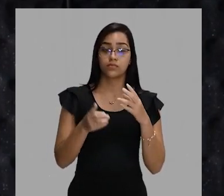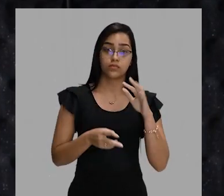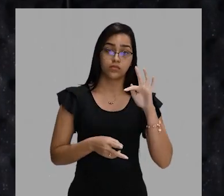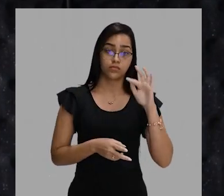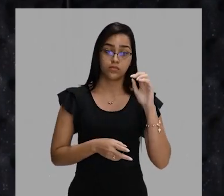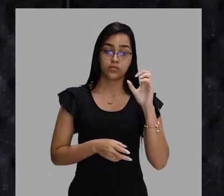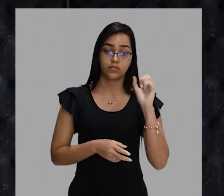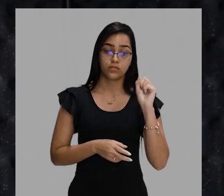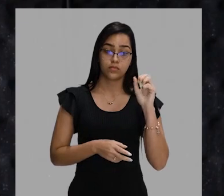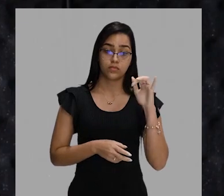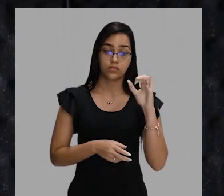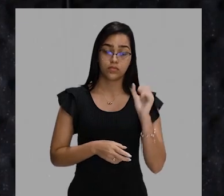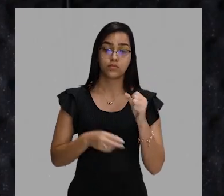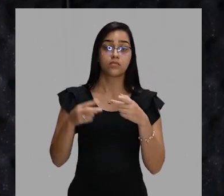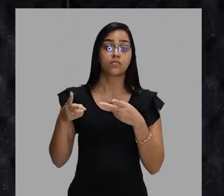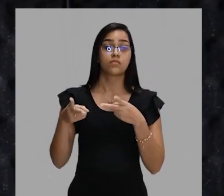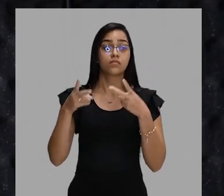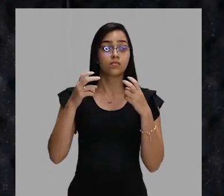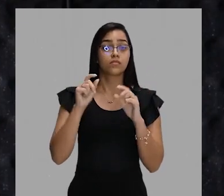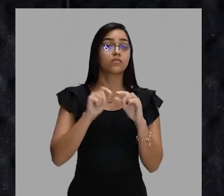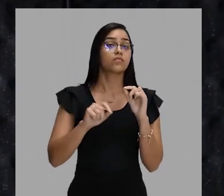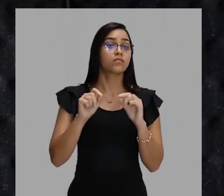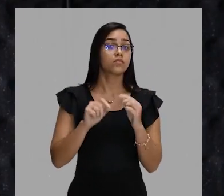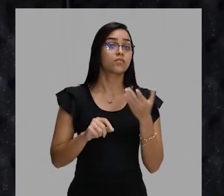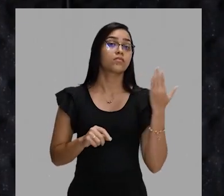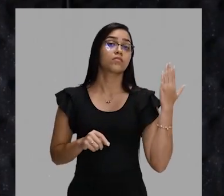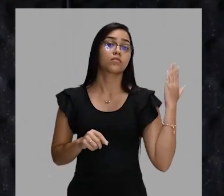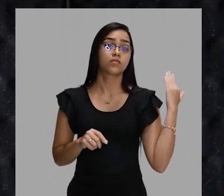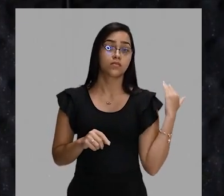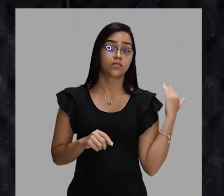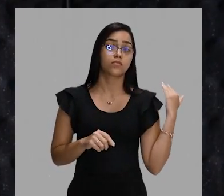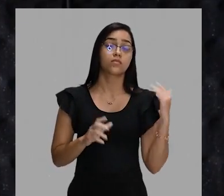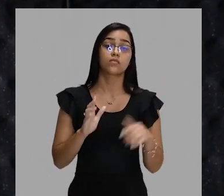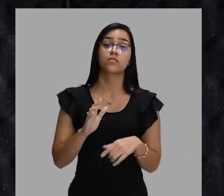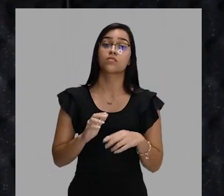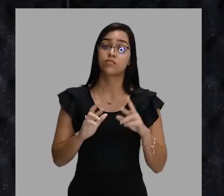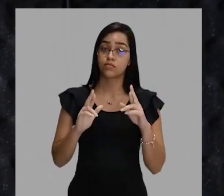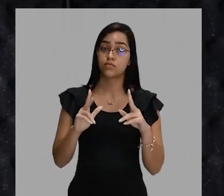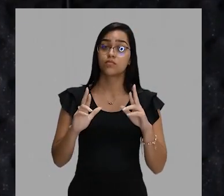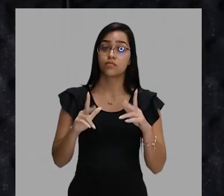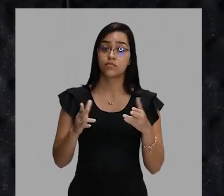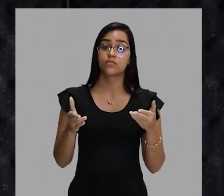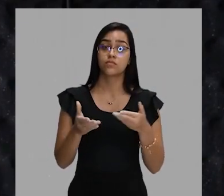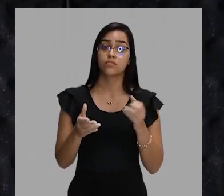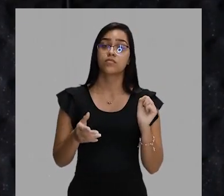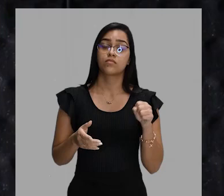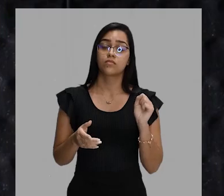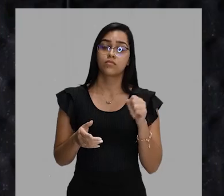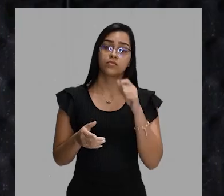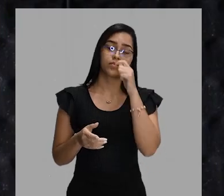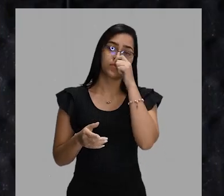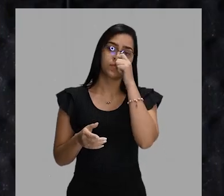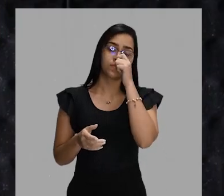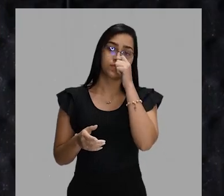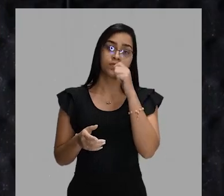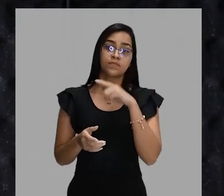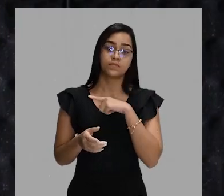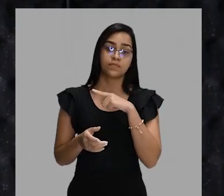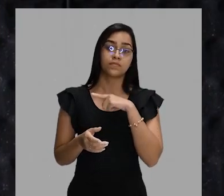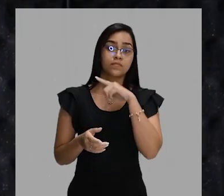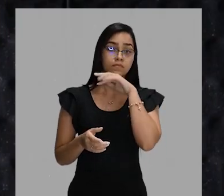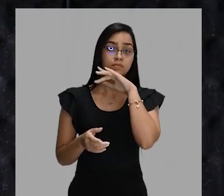fósseis, nós vamos perceber que os seres vivos do passado são muito diferentes dos atuais. Então, o fixismo ele cai por